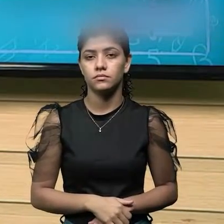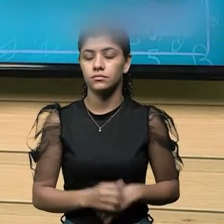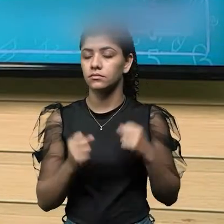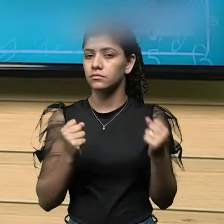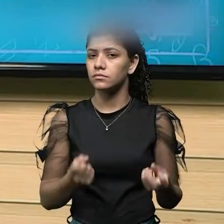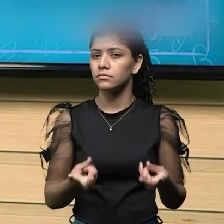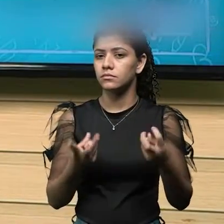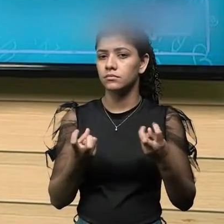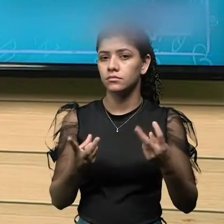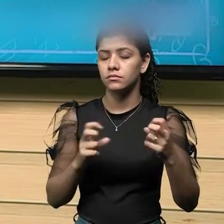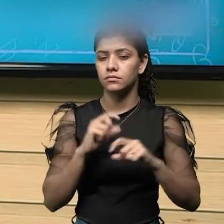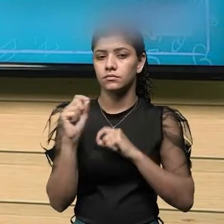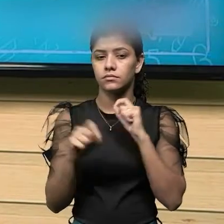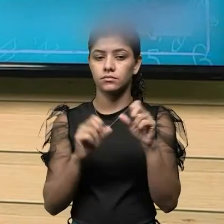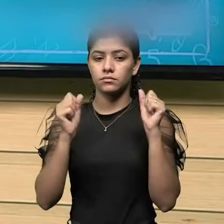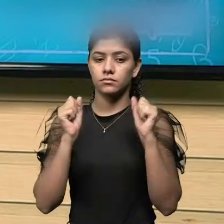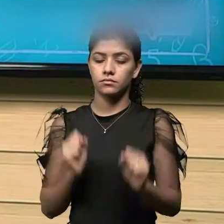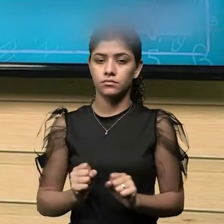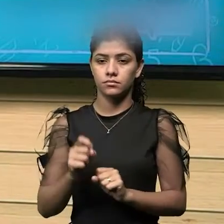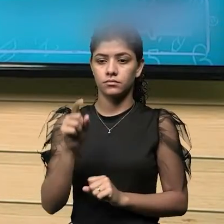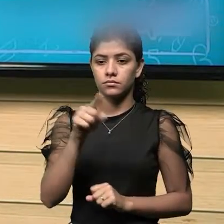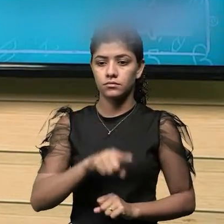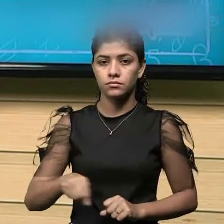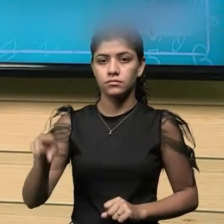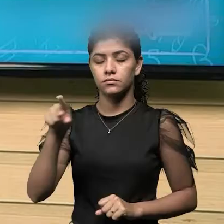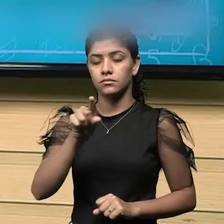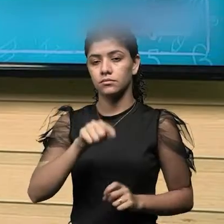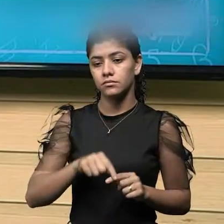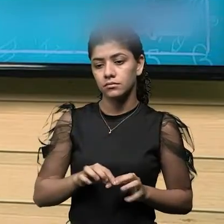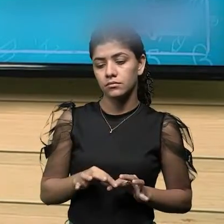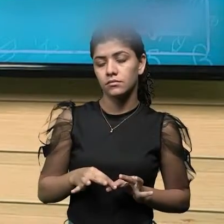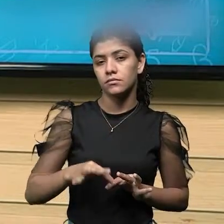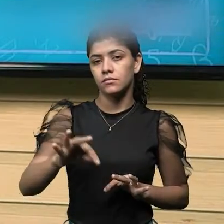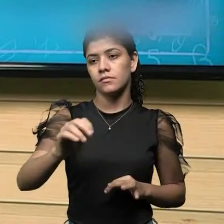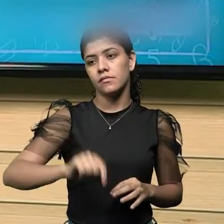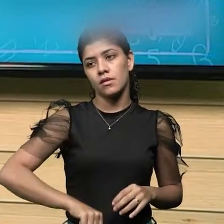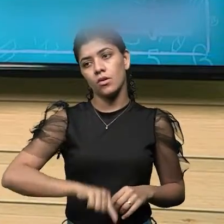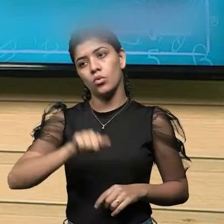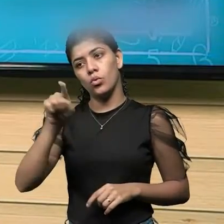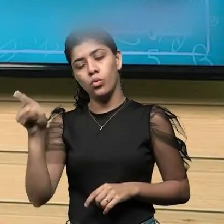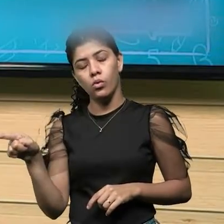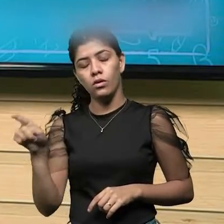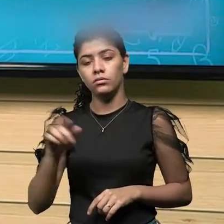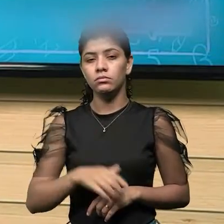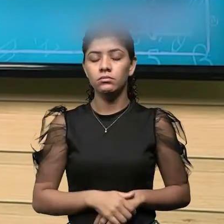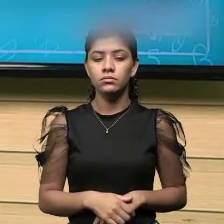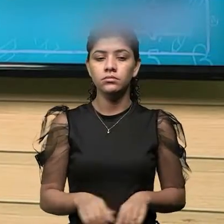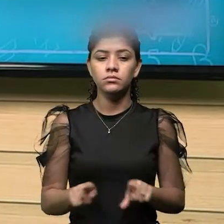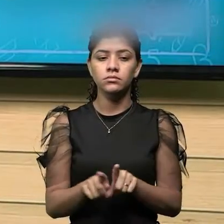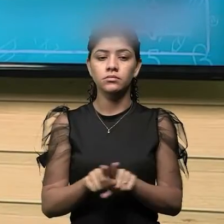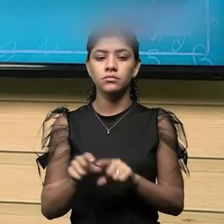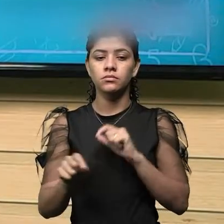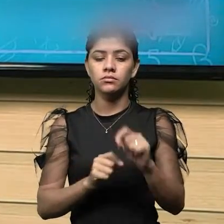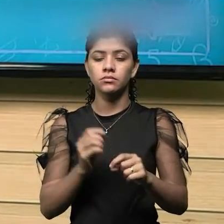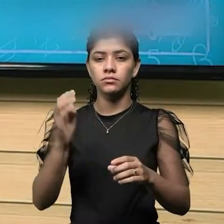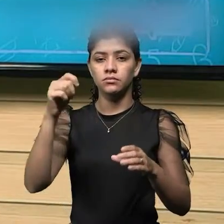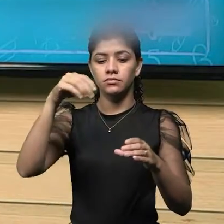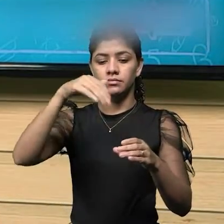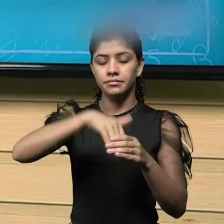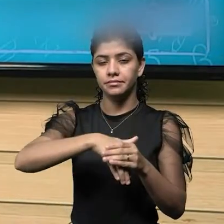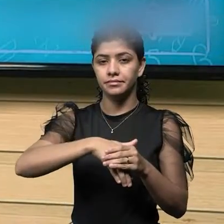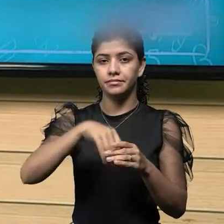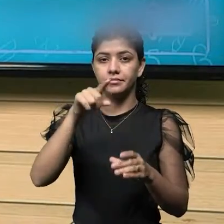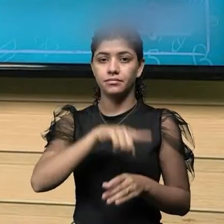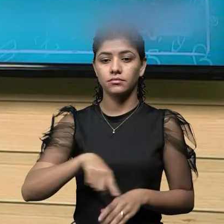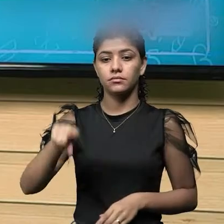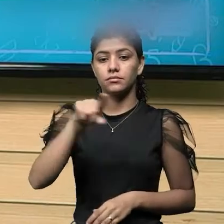observar, pode ser uma linha ou uma curva, 2 arcos, ou mesmo dentro de um cilindro, como